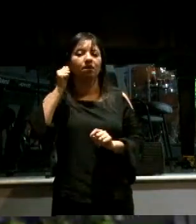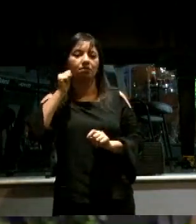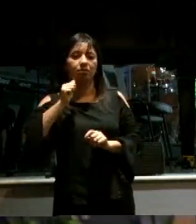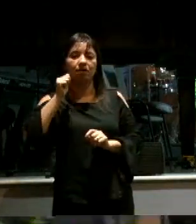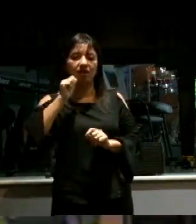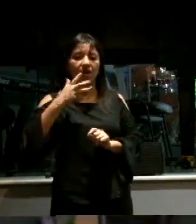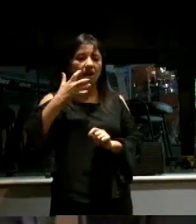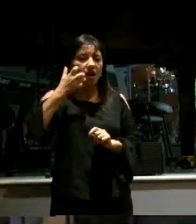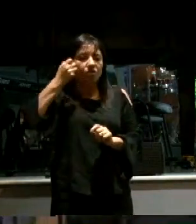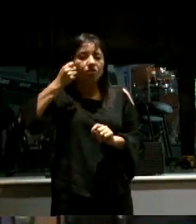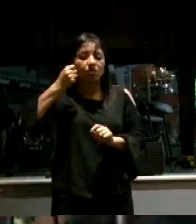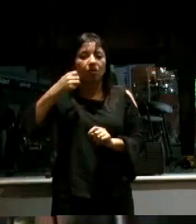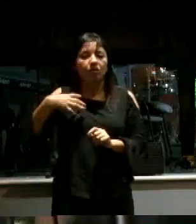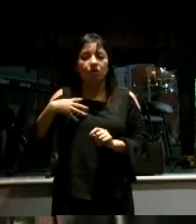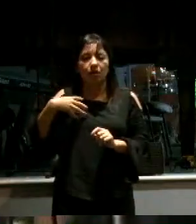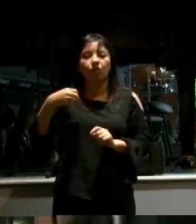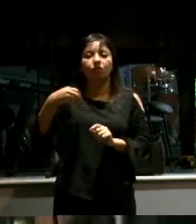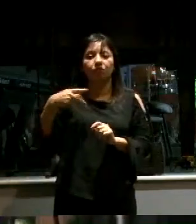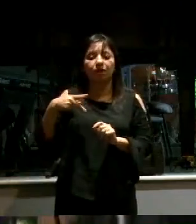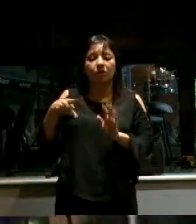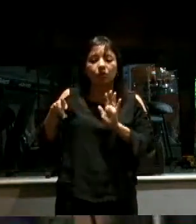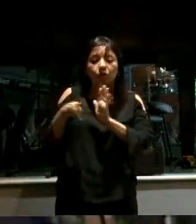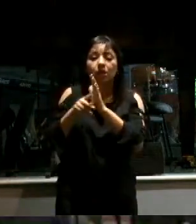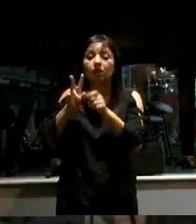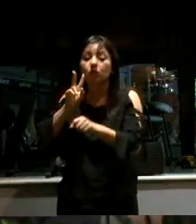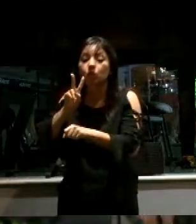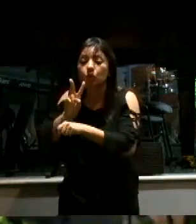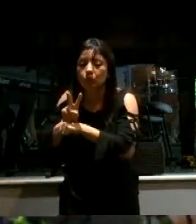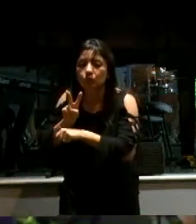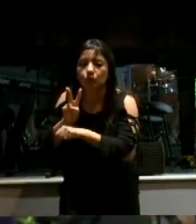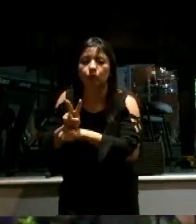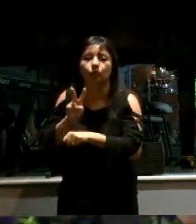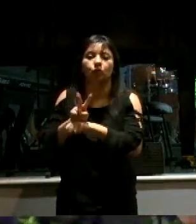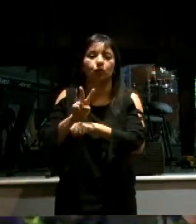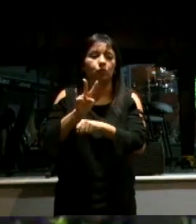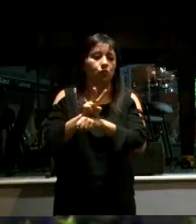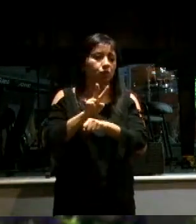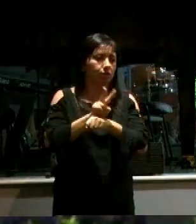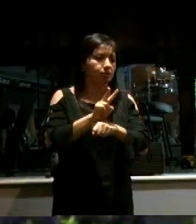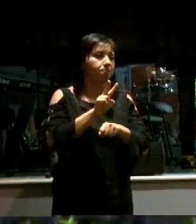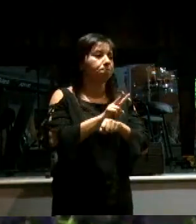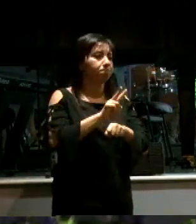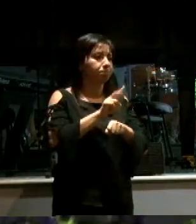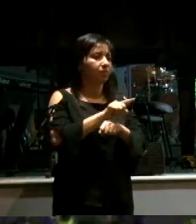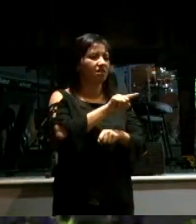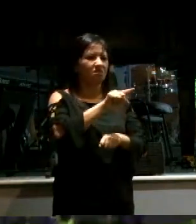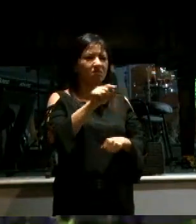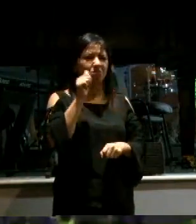mulher, se você está vivendo uma situação assim,